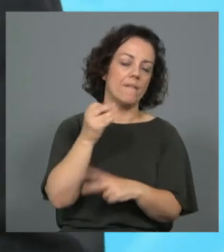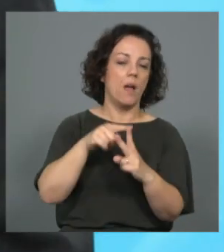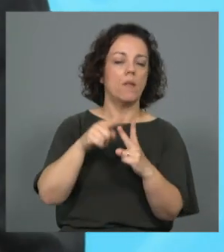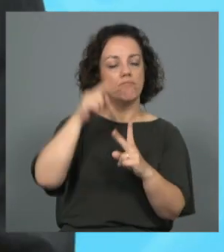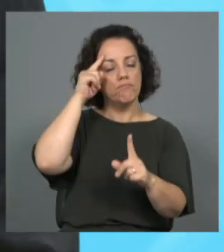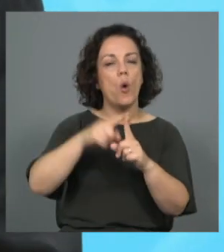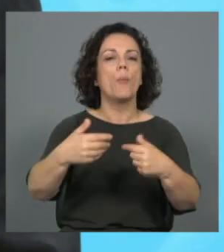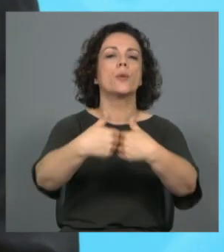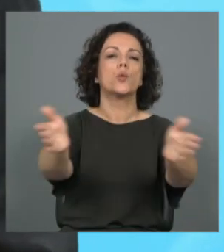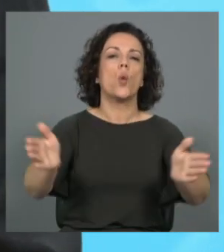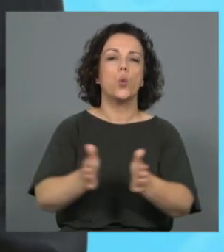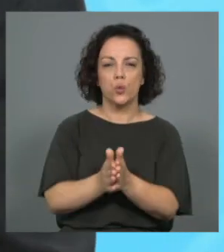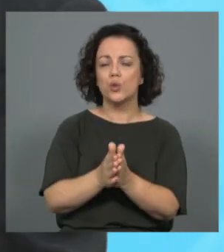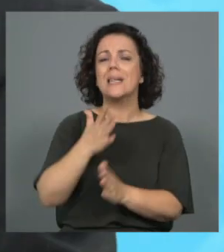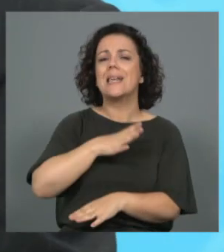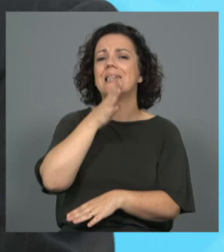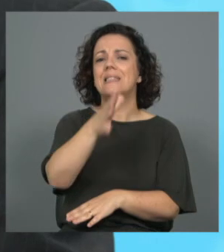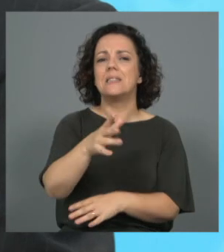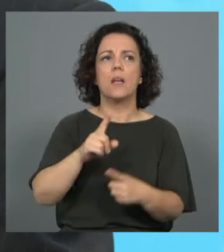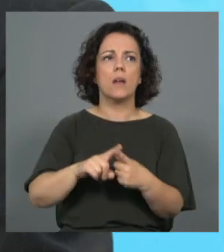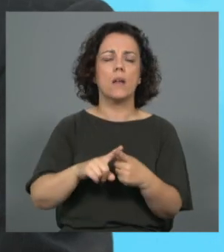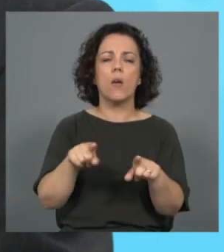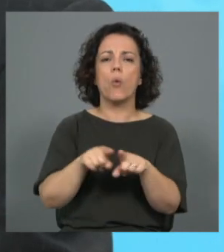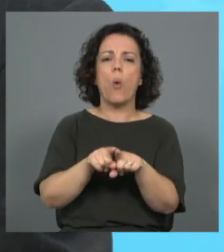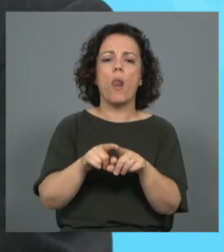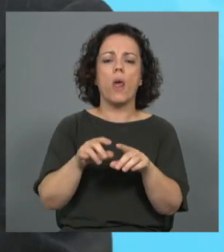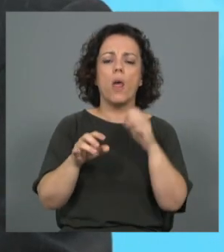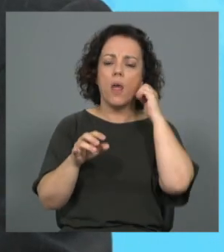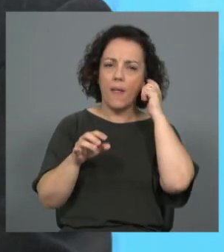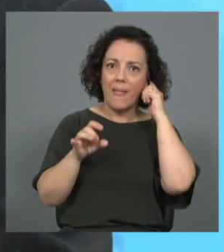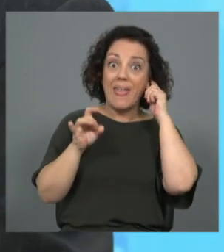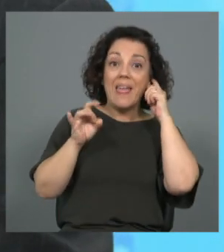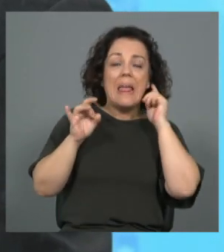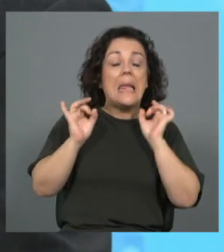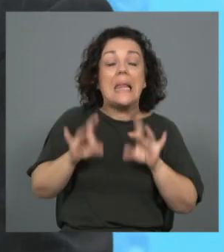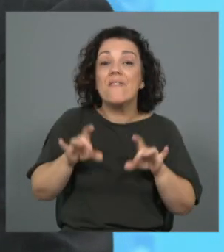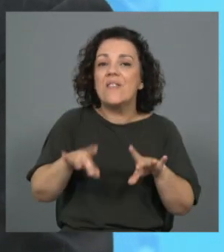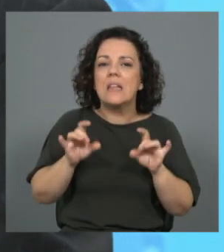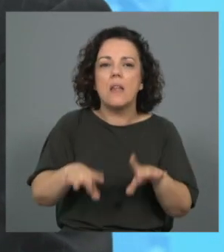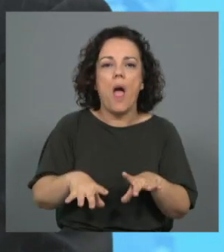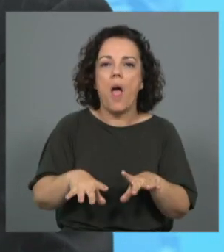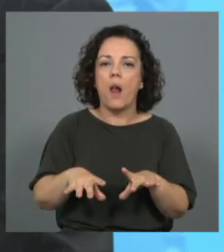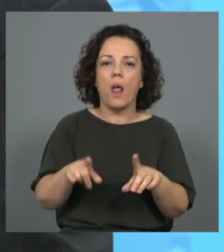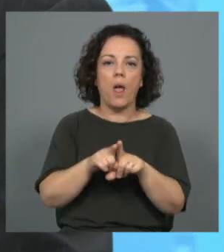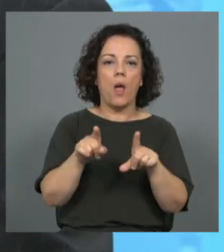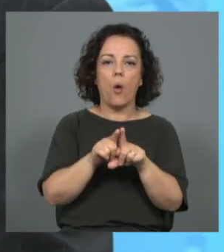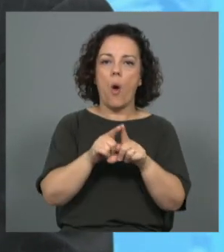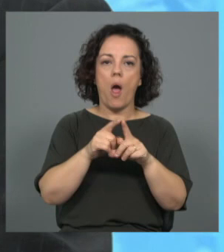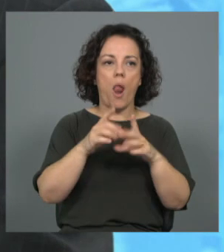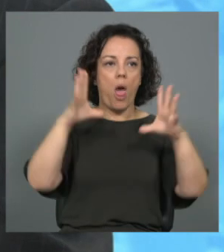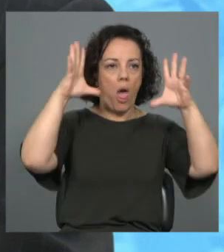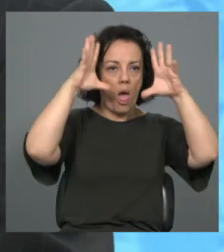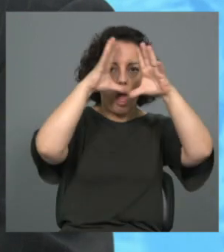Ou seja, evitar de qualquer modo a idolatria. Porque